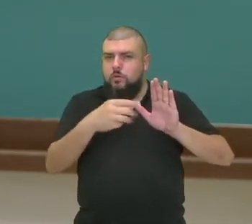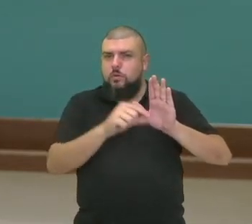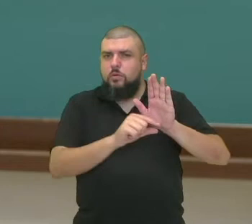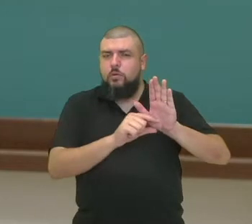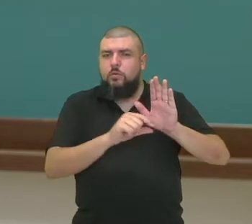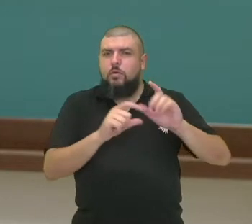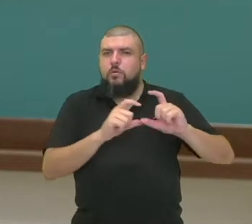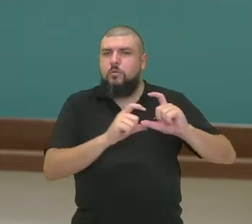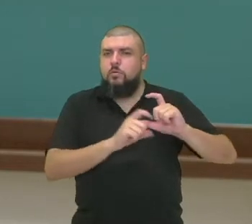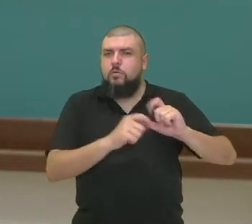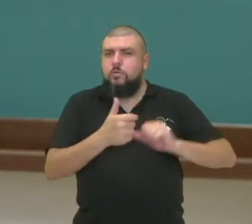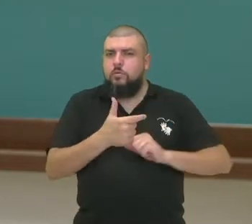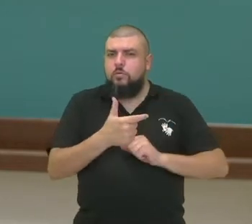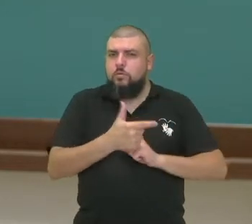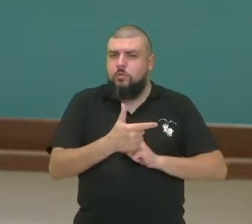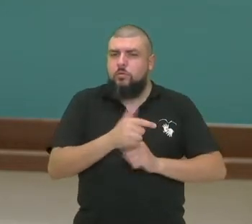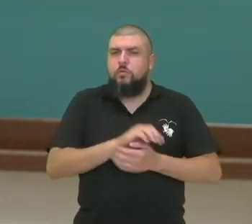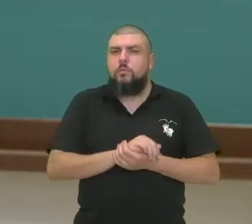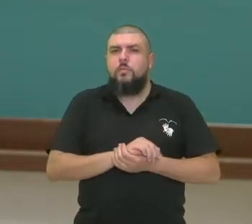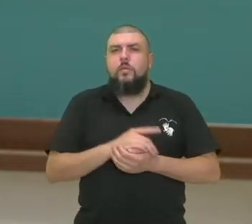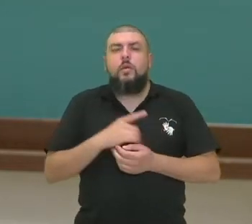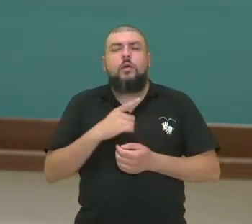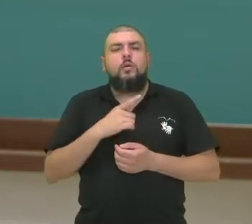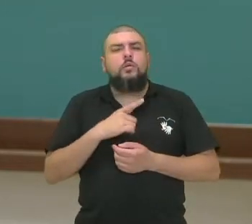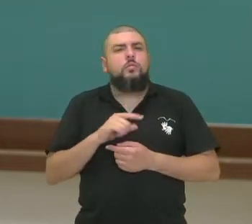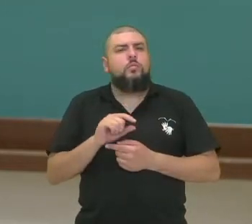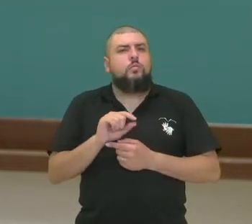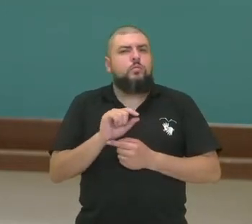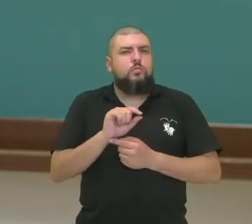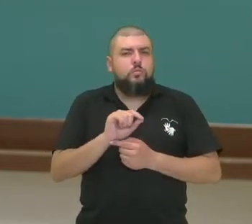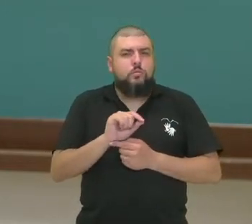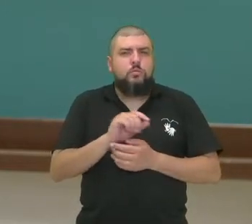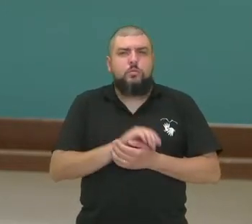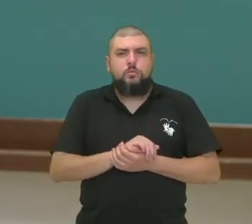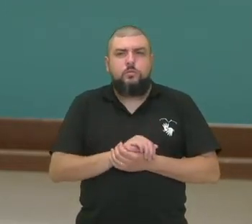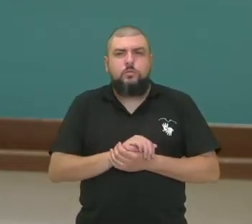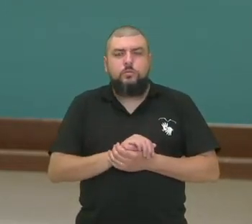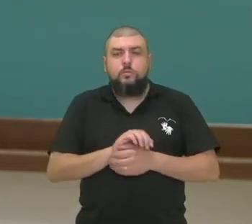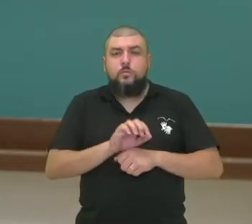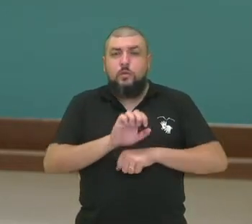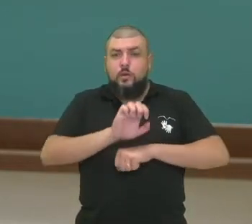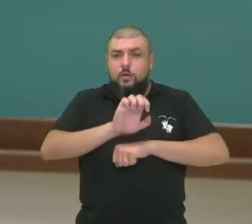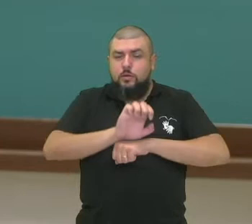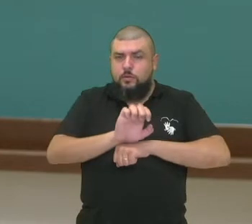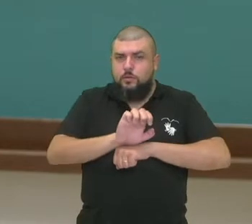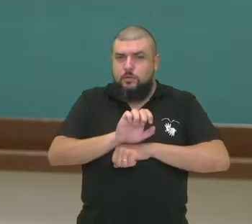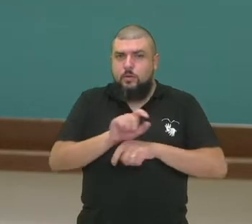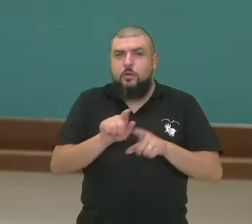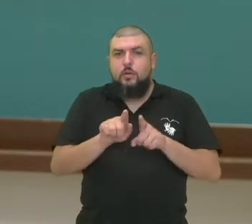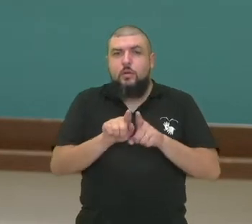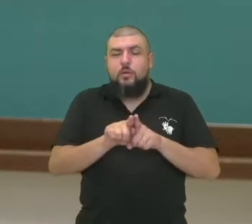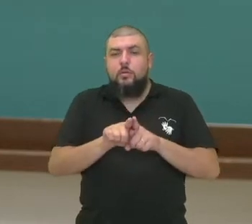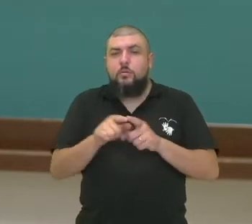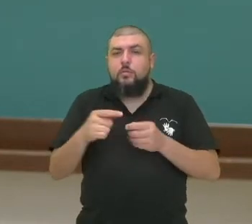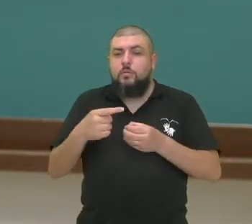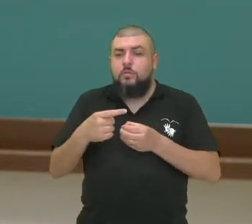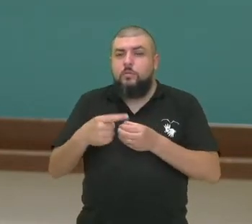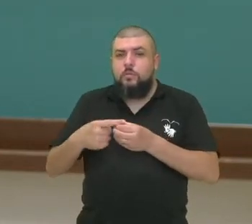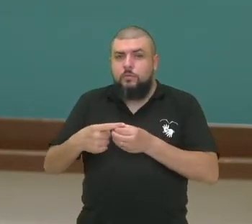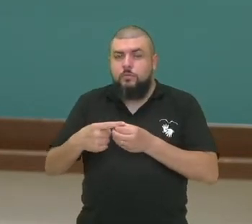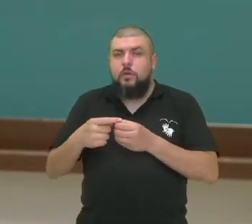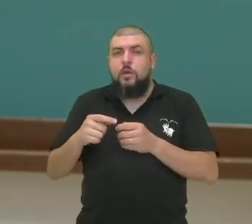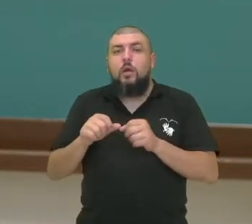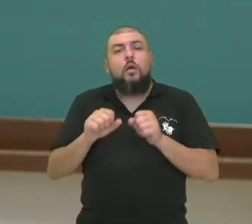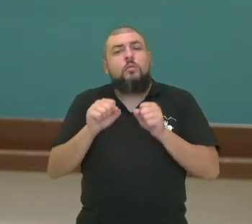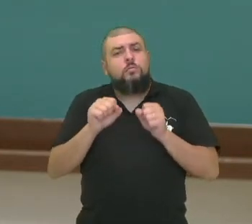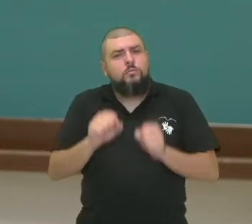parágrafo 2º, nós temos a ideia de que estados, municípios e o Distrito Federal podem criar